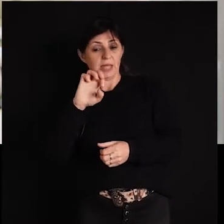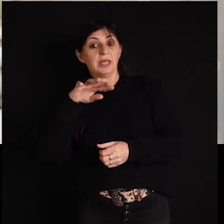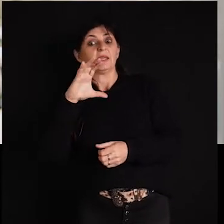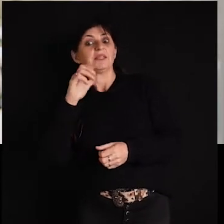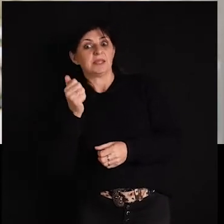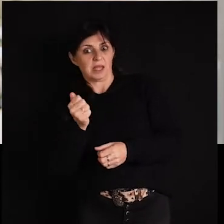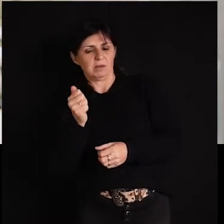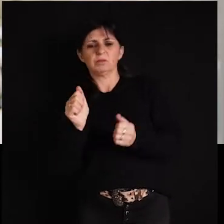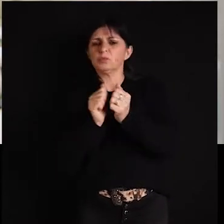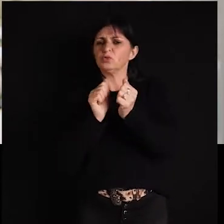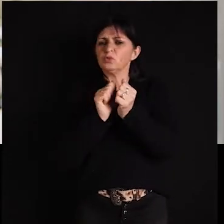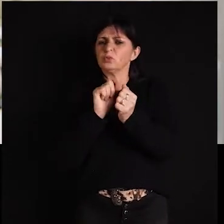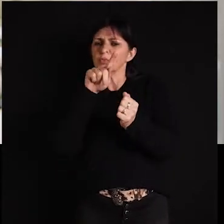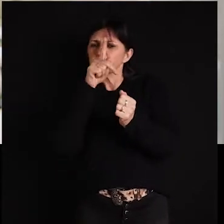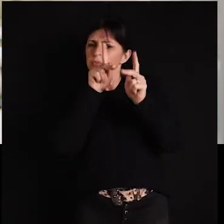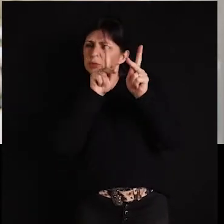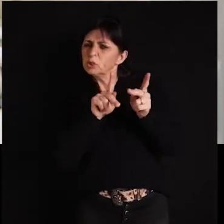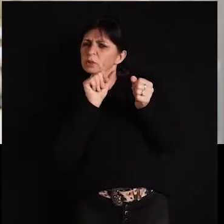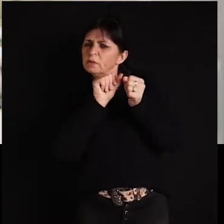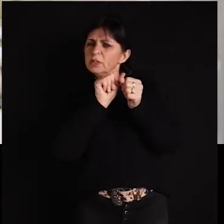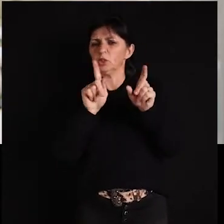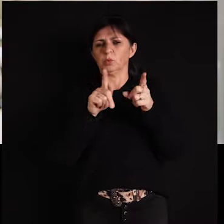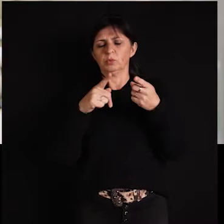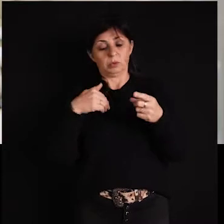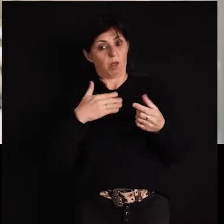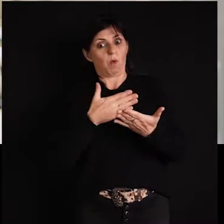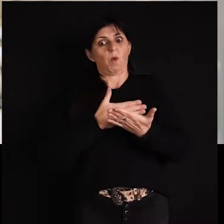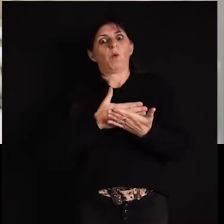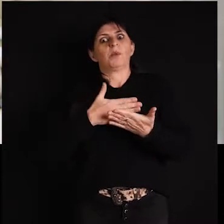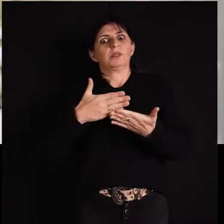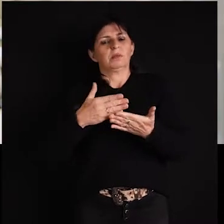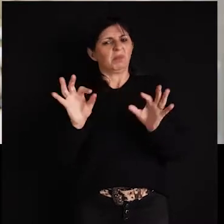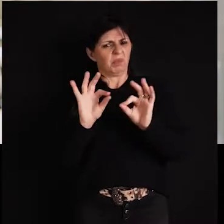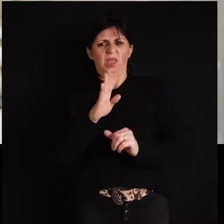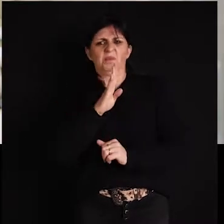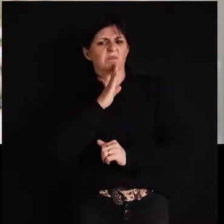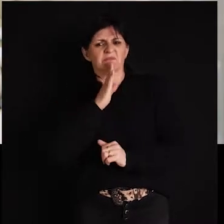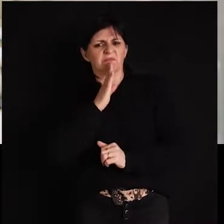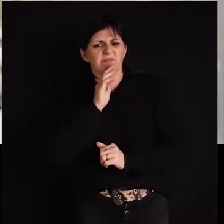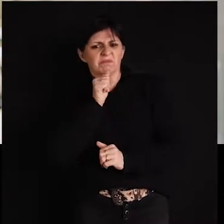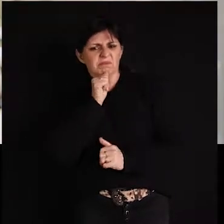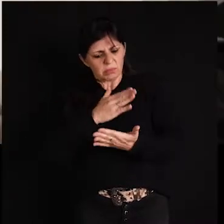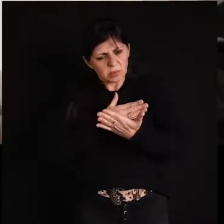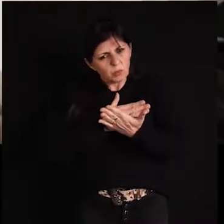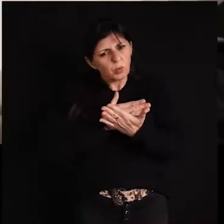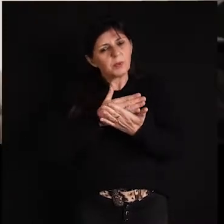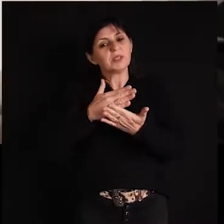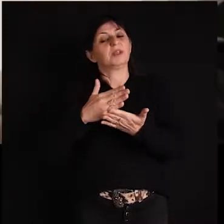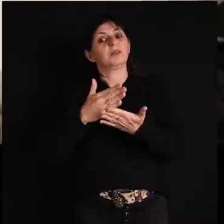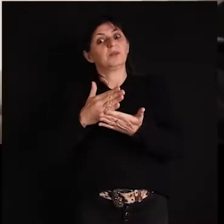os compositores. E era a minha estreia como cantor, ninguém me conhecia, estava recém começando.